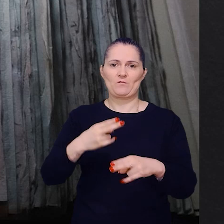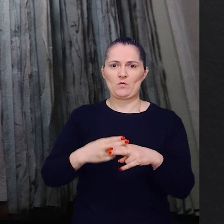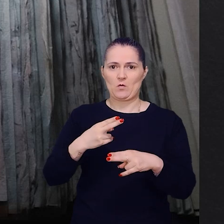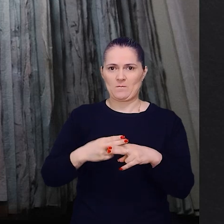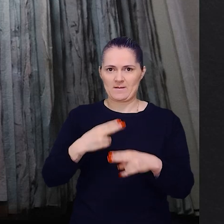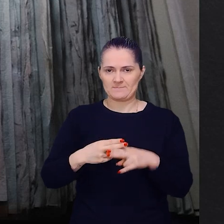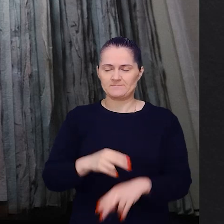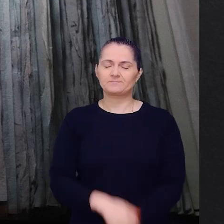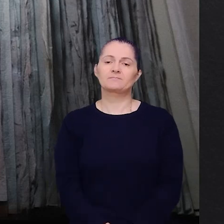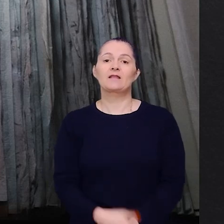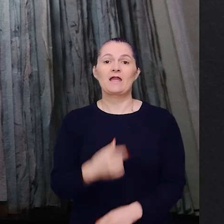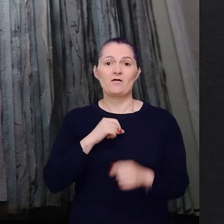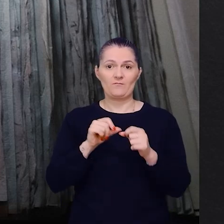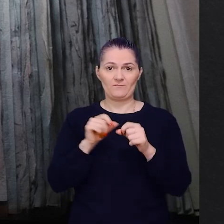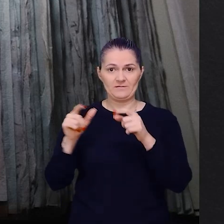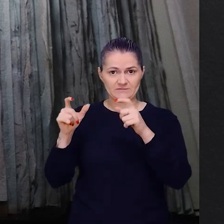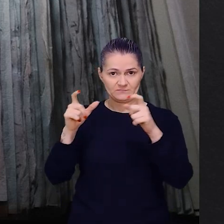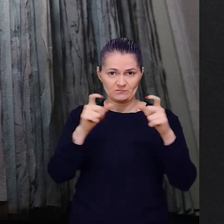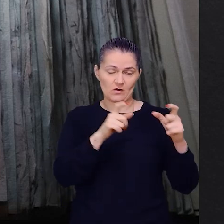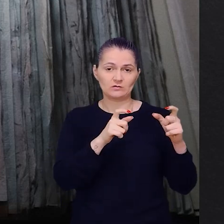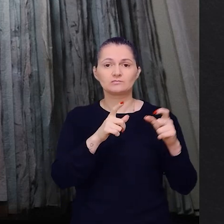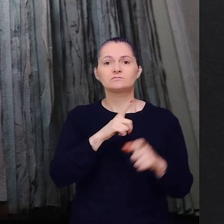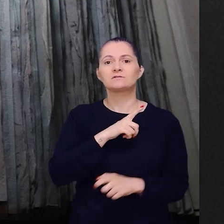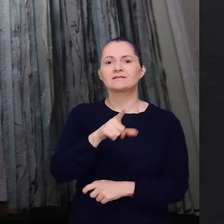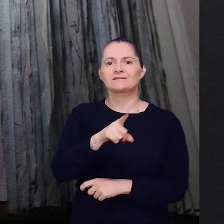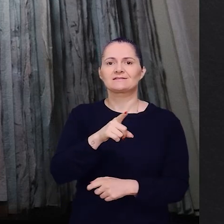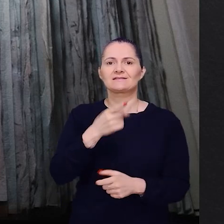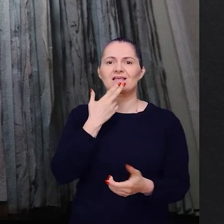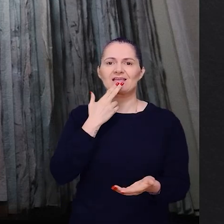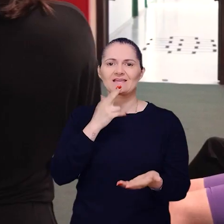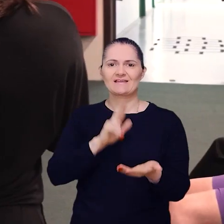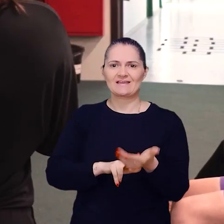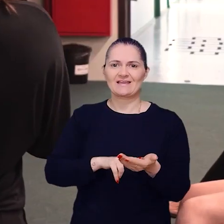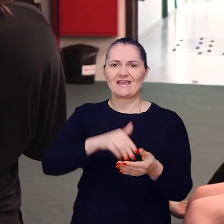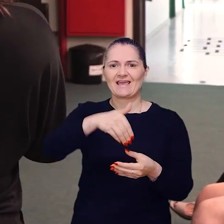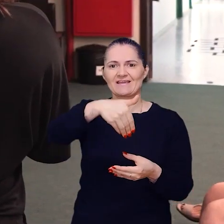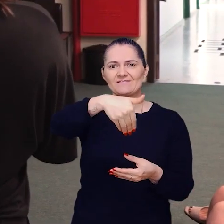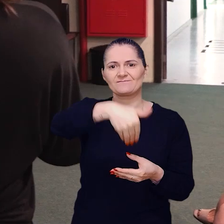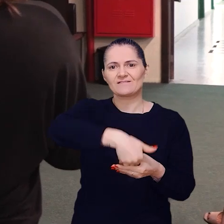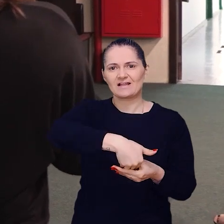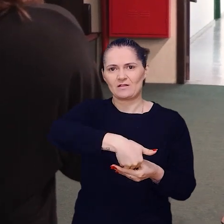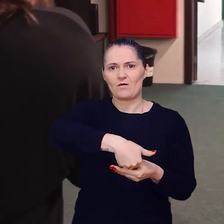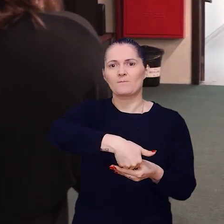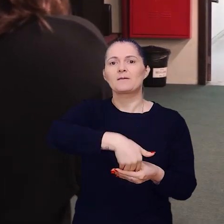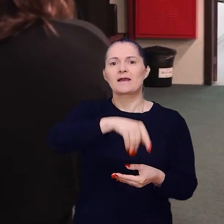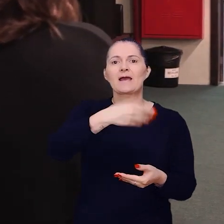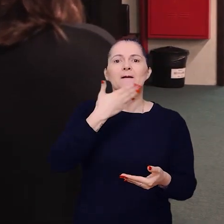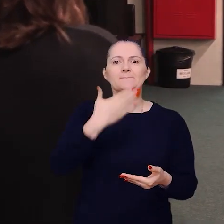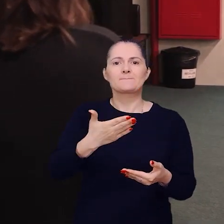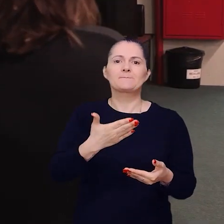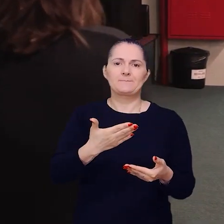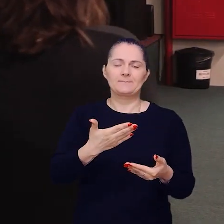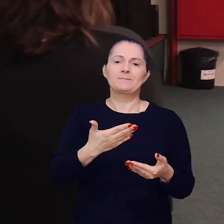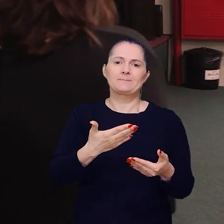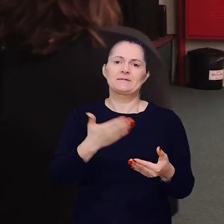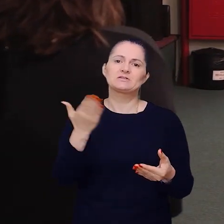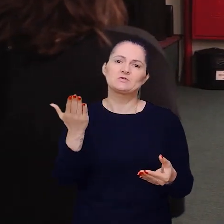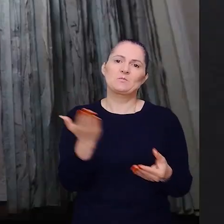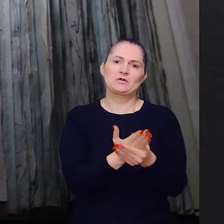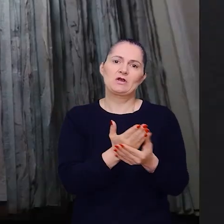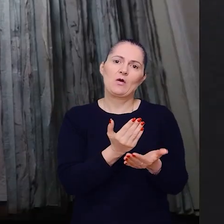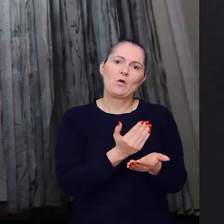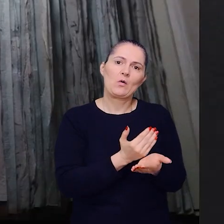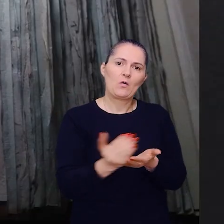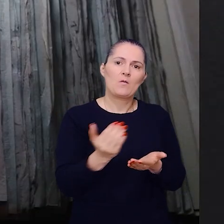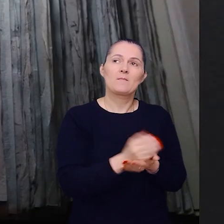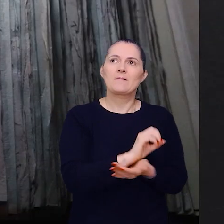essas aqui são fotos que eu fiz. Aqui está o envelope em que o pedido de abertura do